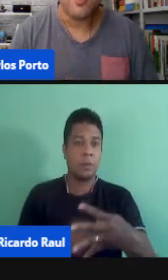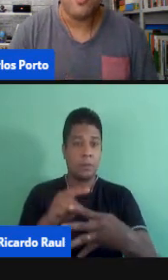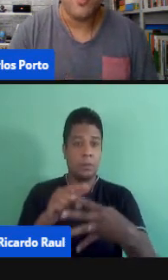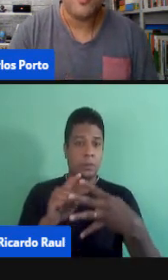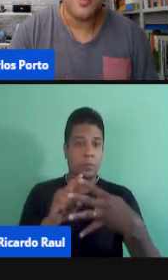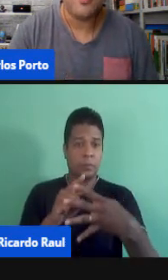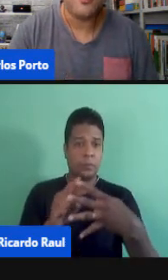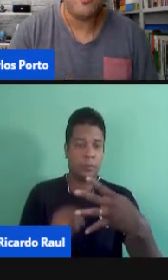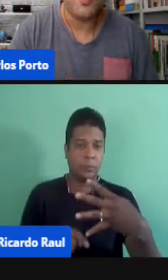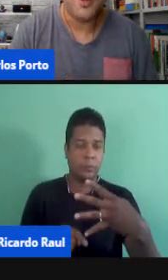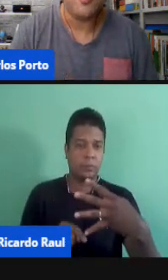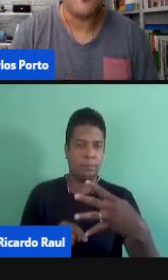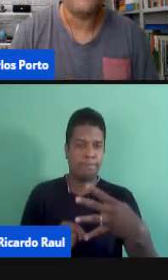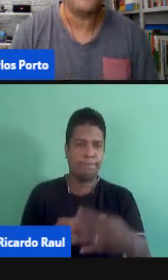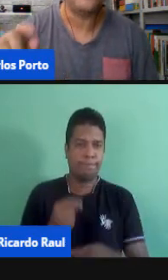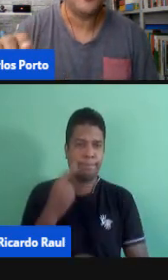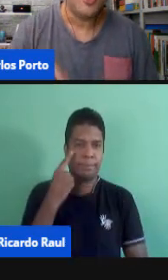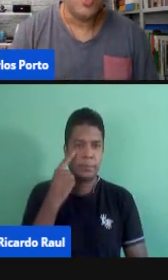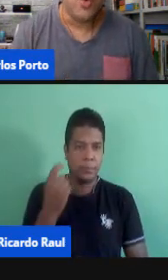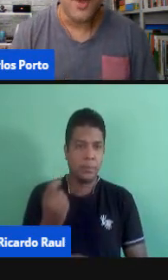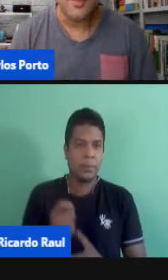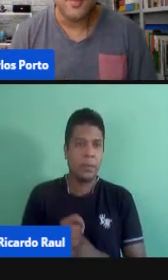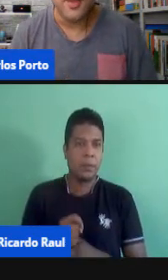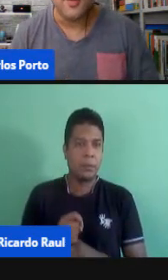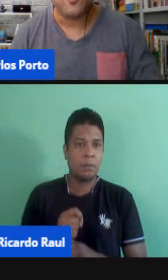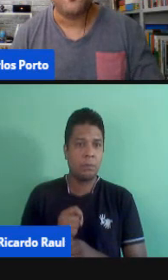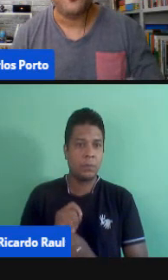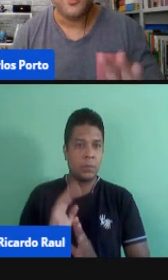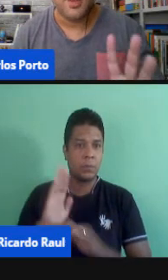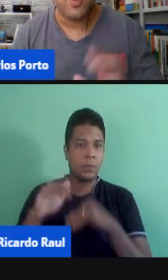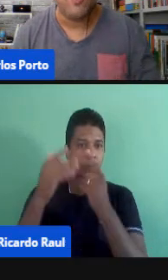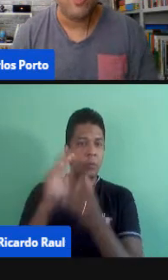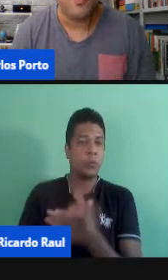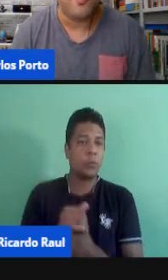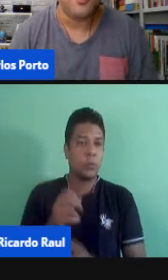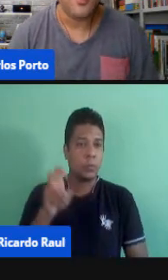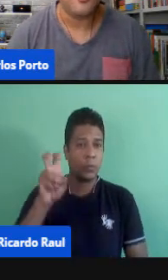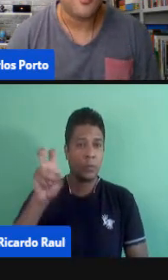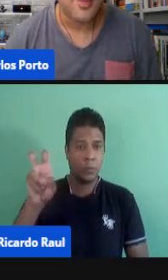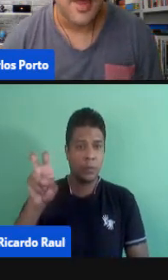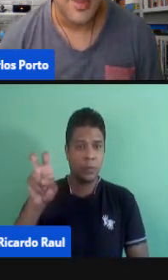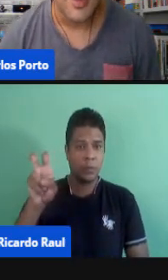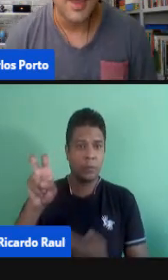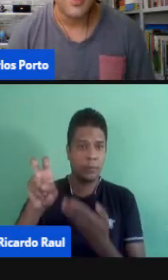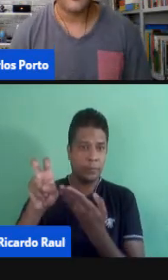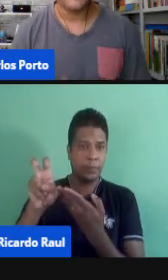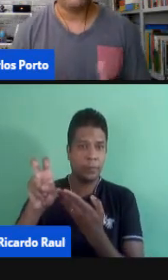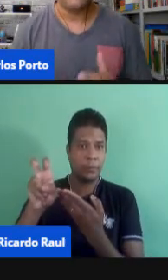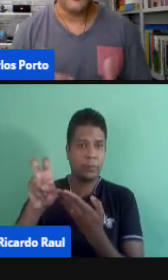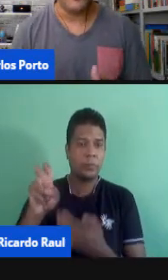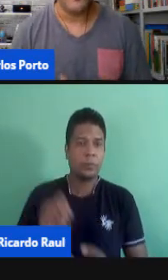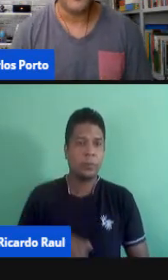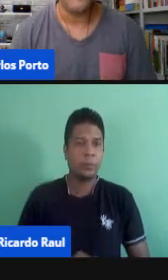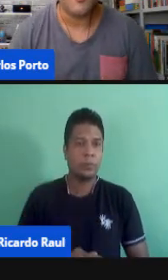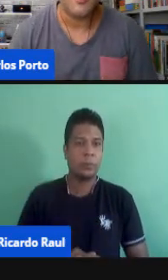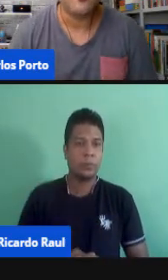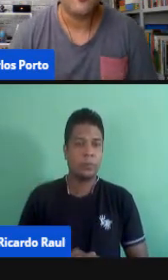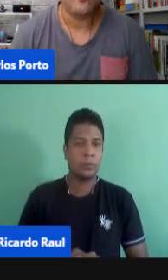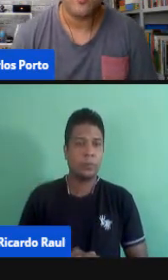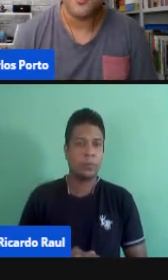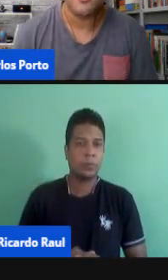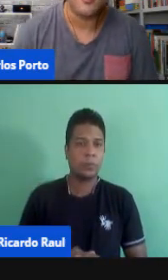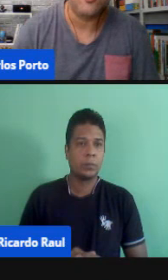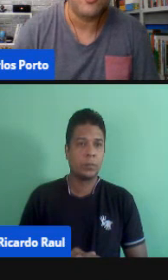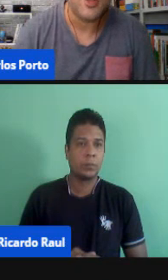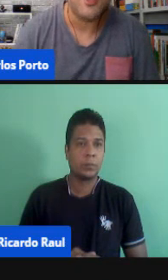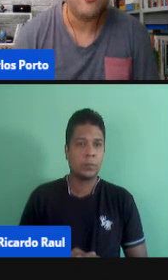uma parte muito interessante para esse avanço. No item 5, e agora eu digo para vocês, avançando um pouquinho mais, deixa